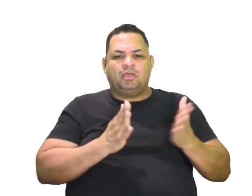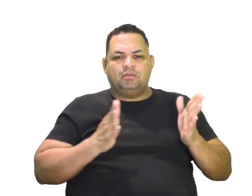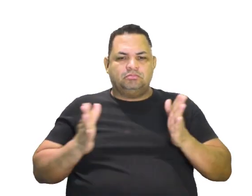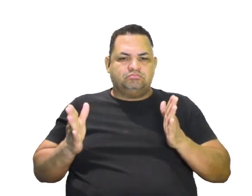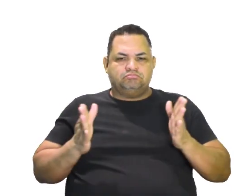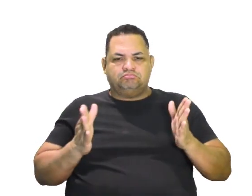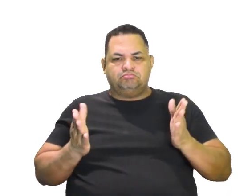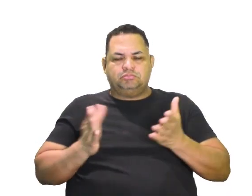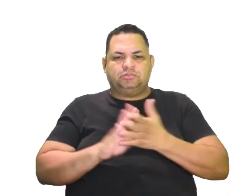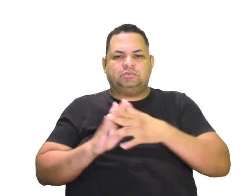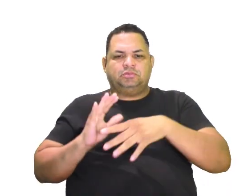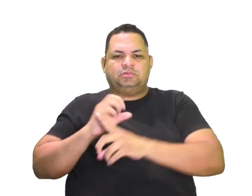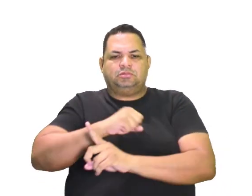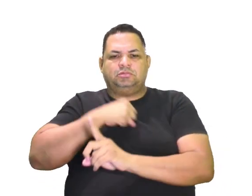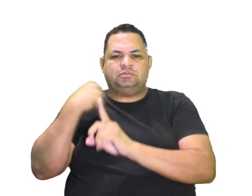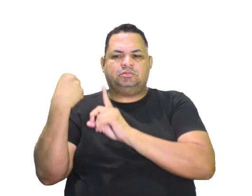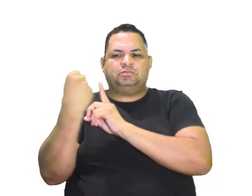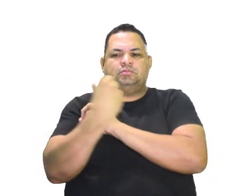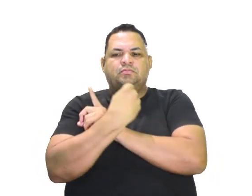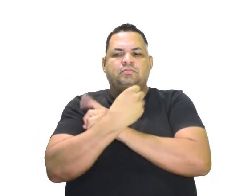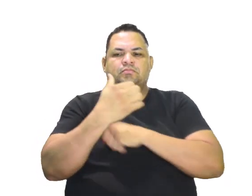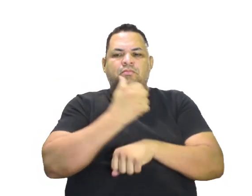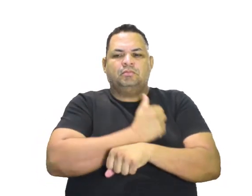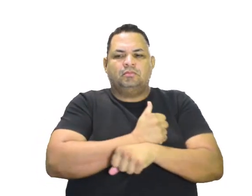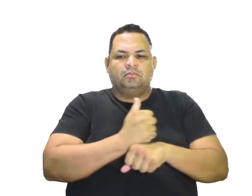naquelas sociedades, né? A moral daquelas